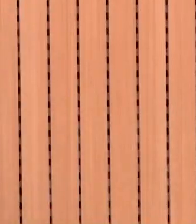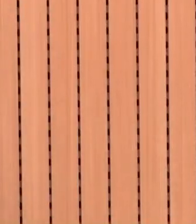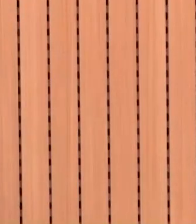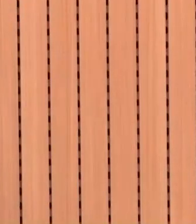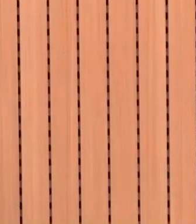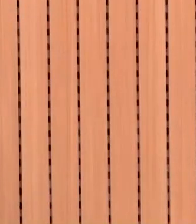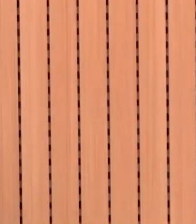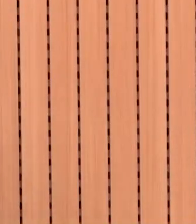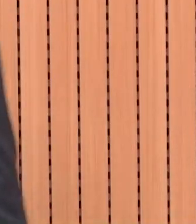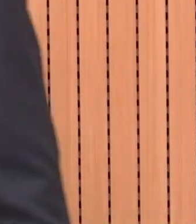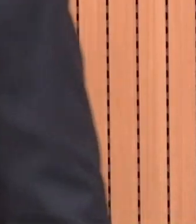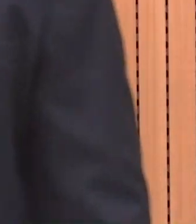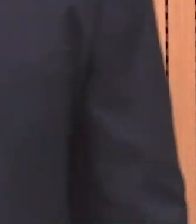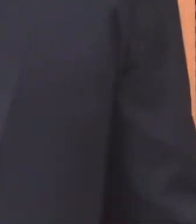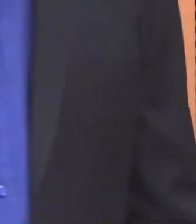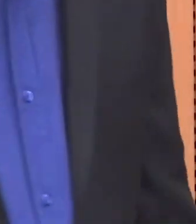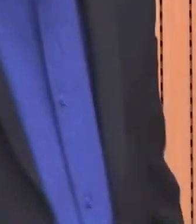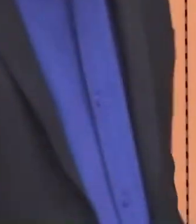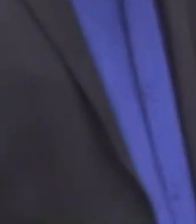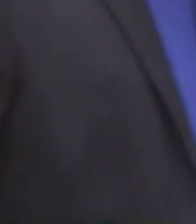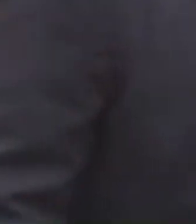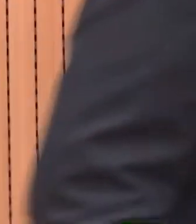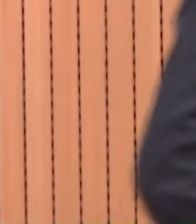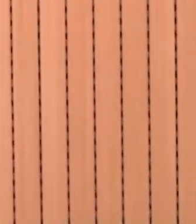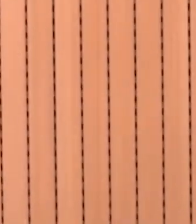Obrigado, vereador. Eu que agradeço, tá?